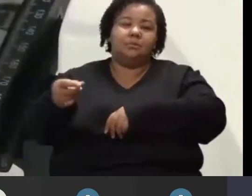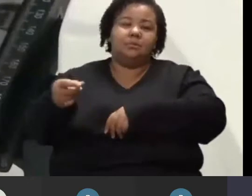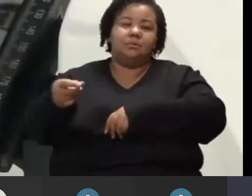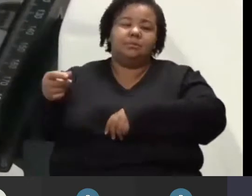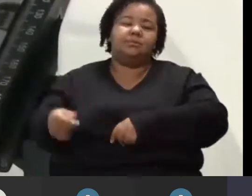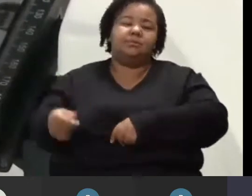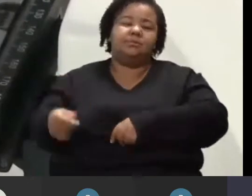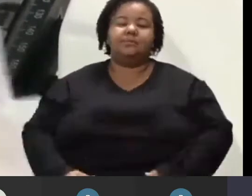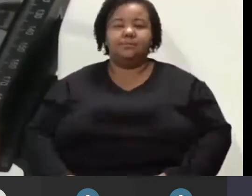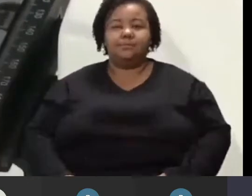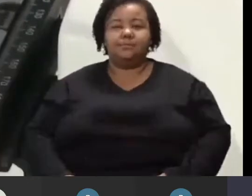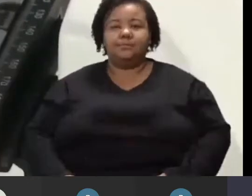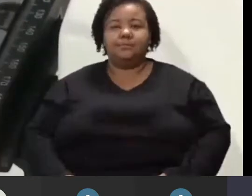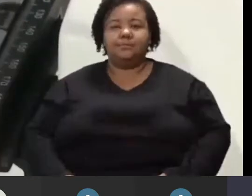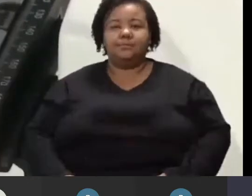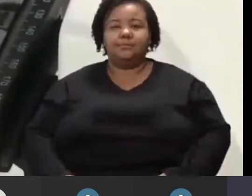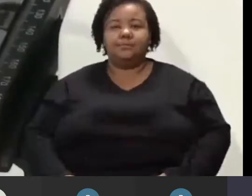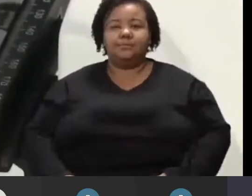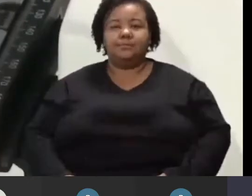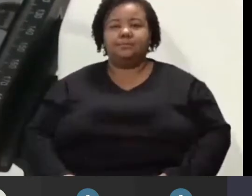tempo.